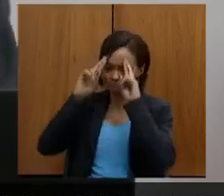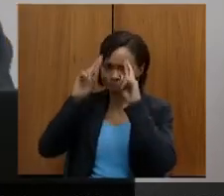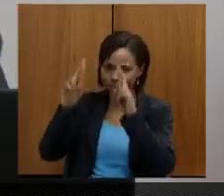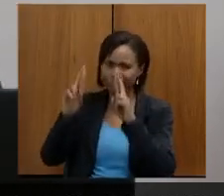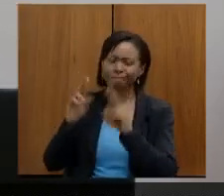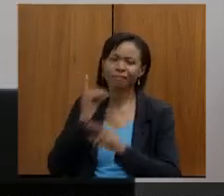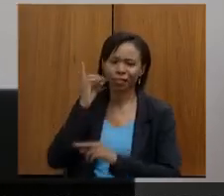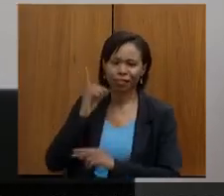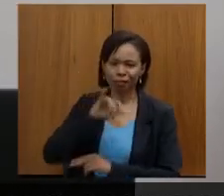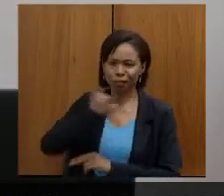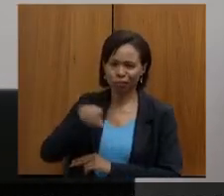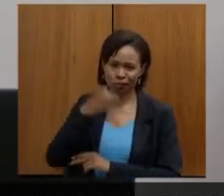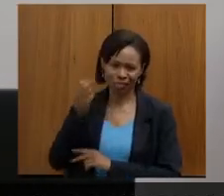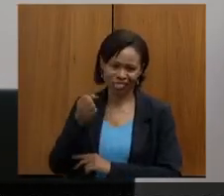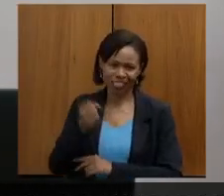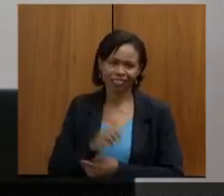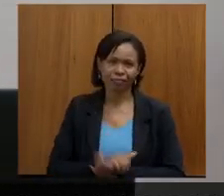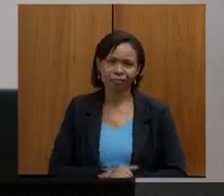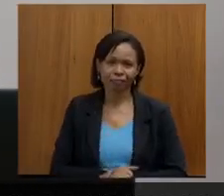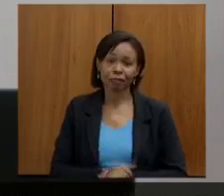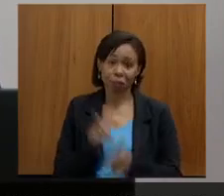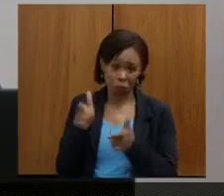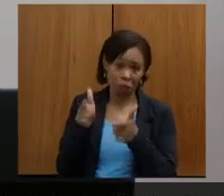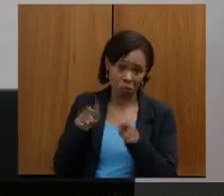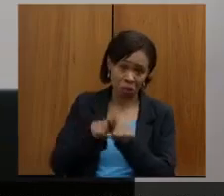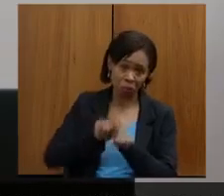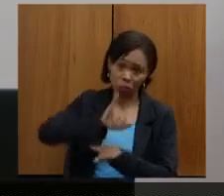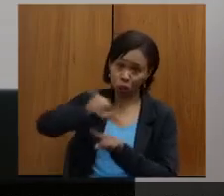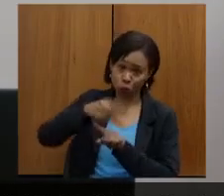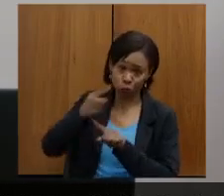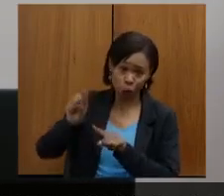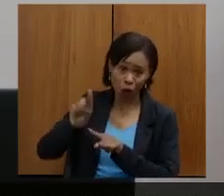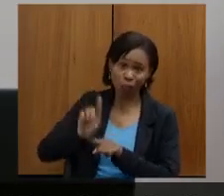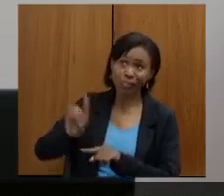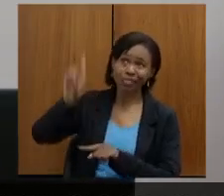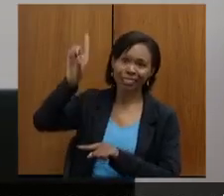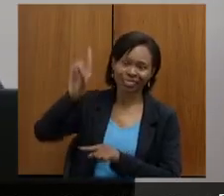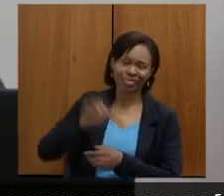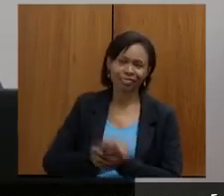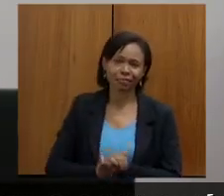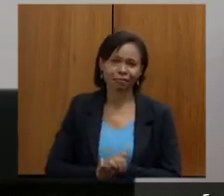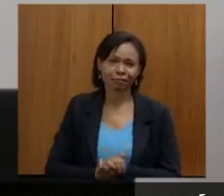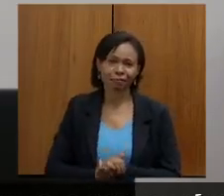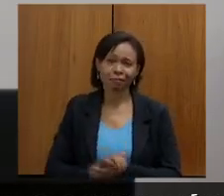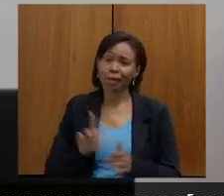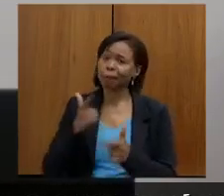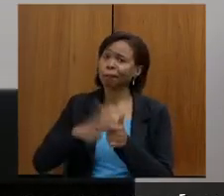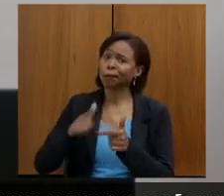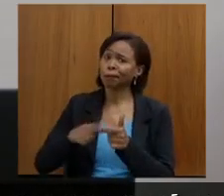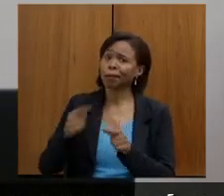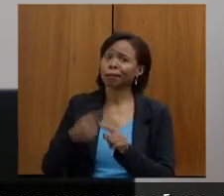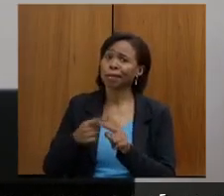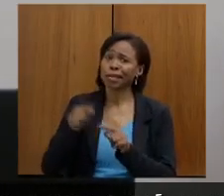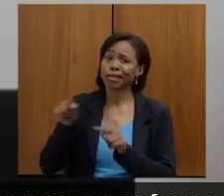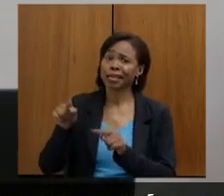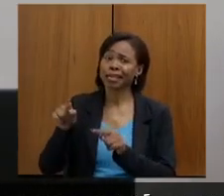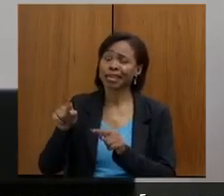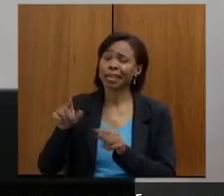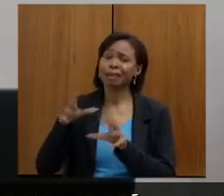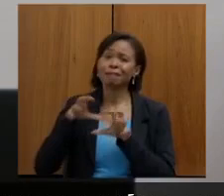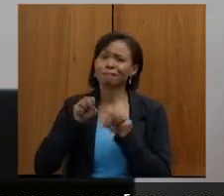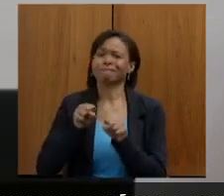que eu tenho pelo Deputado João de Deus também viu João de Deus o único problema é que ele agarrava demais contra o meu time